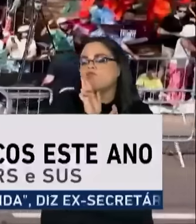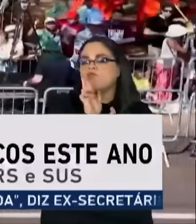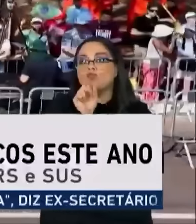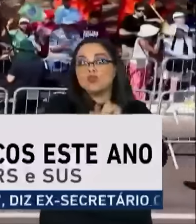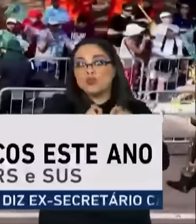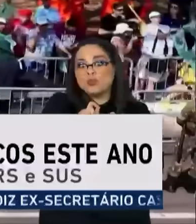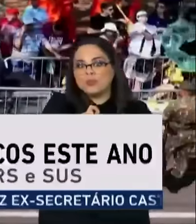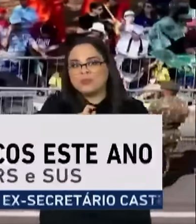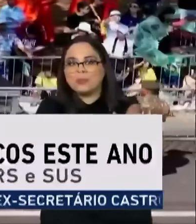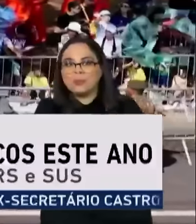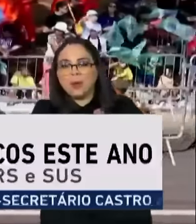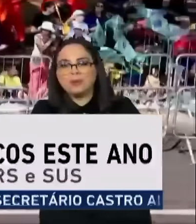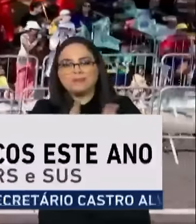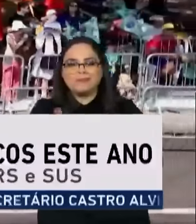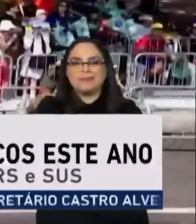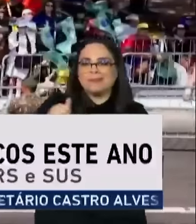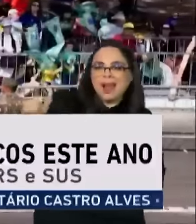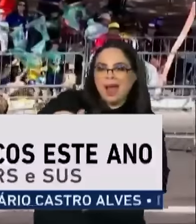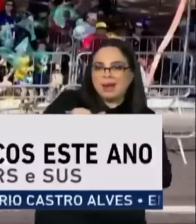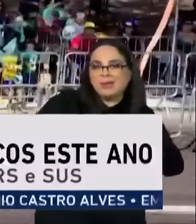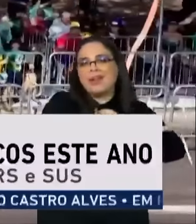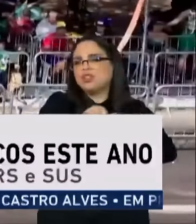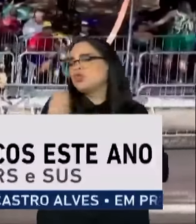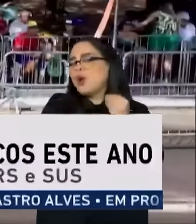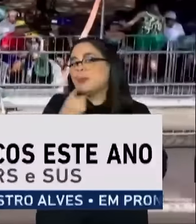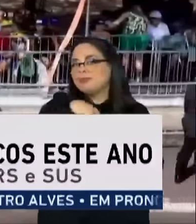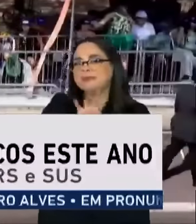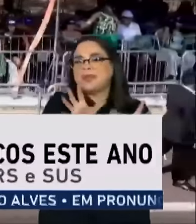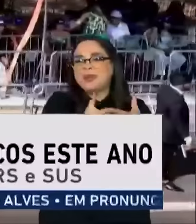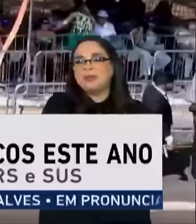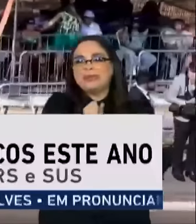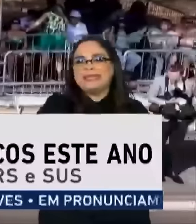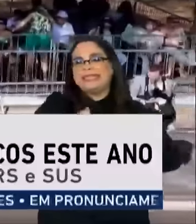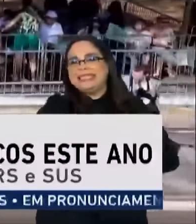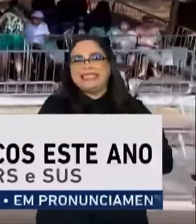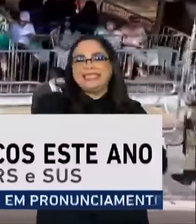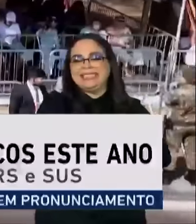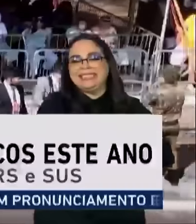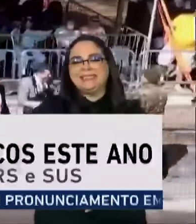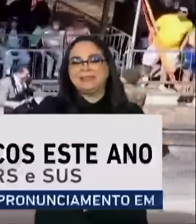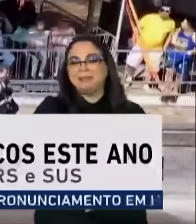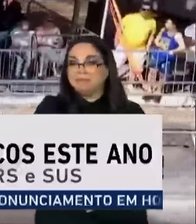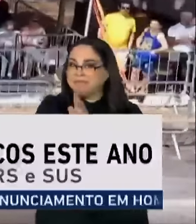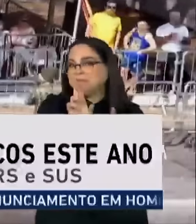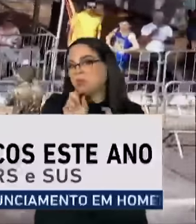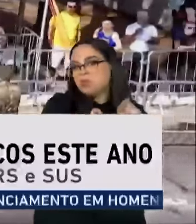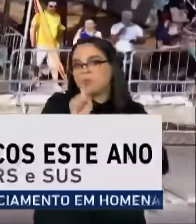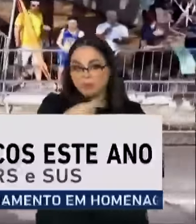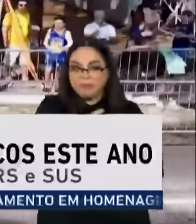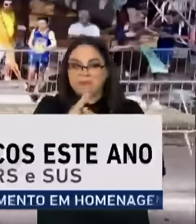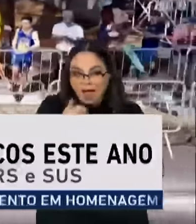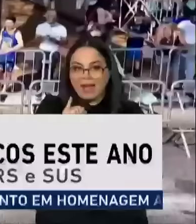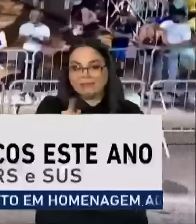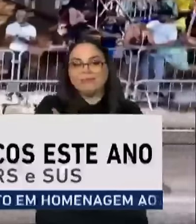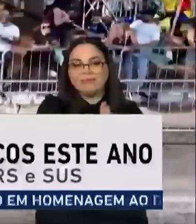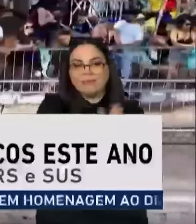pouco, algumas poucas pessoas aí na plateia, né? Mas os desfiles então seguem acontecendo ao